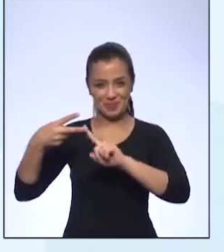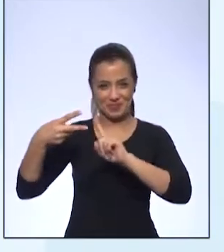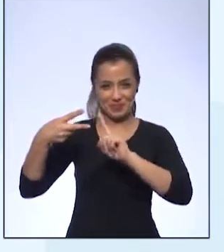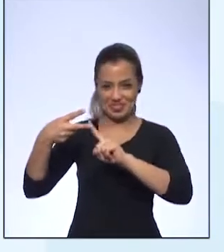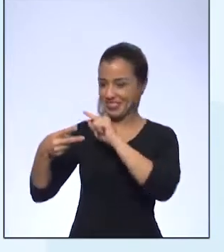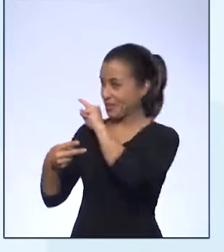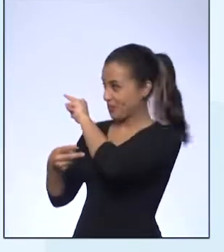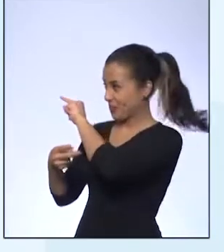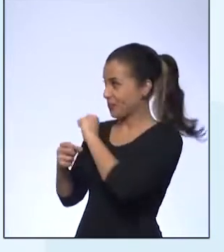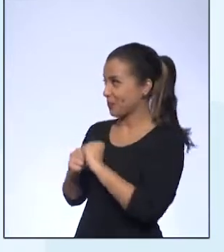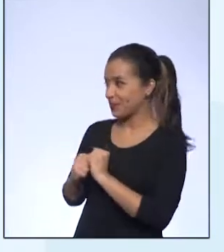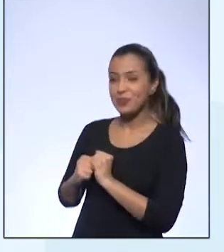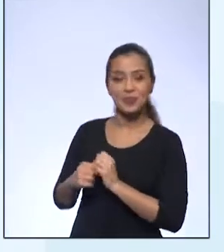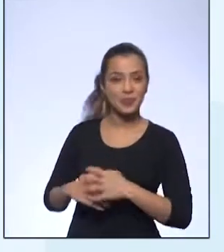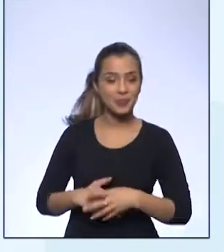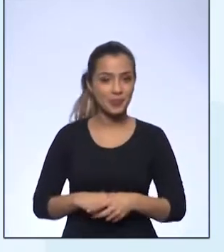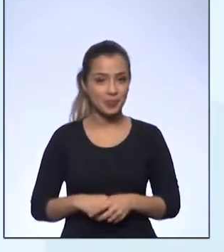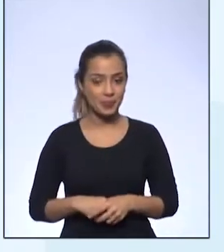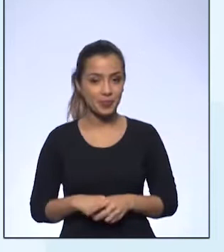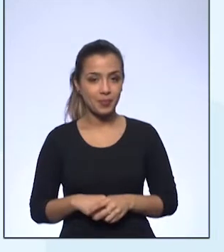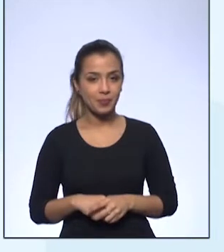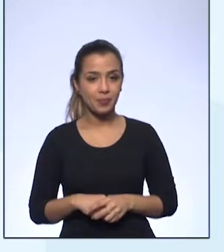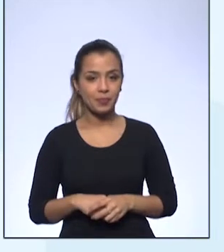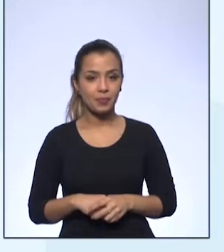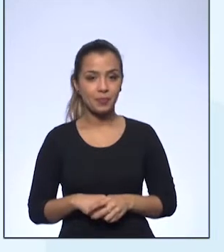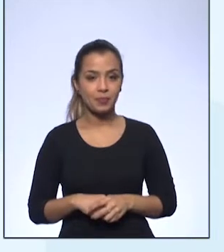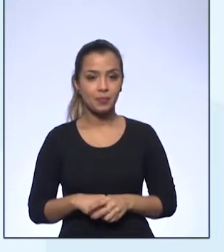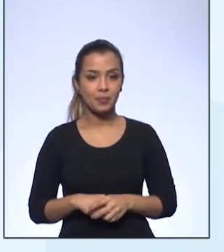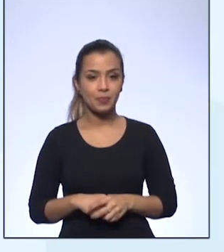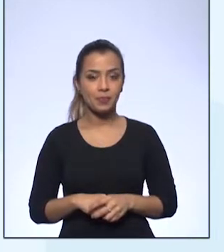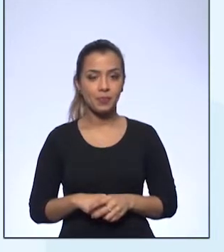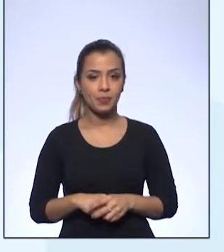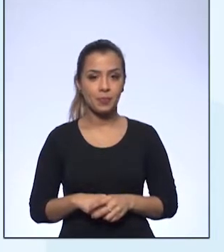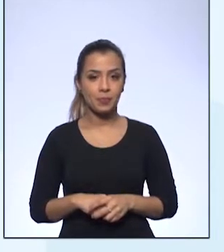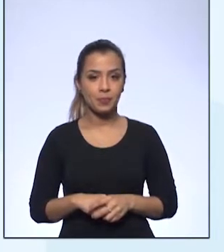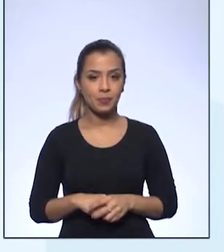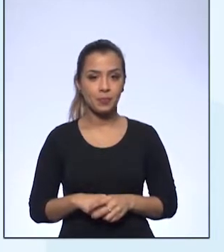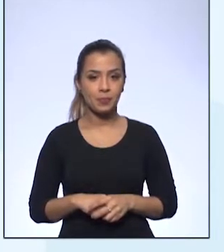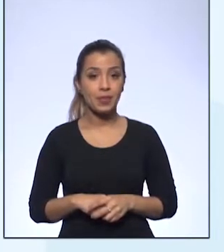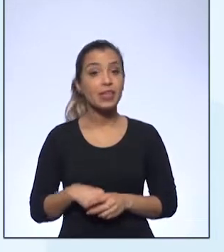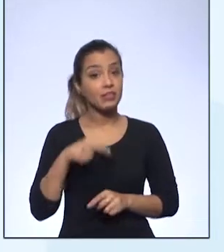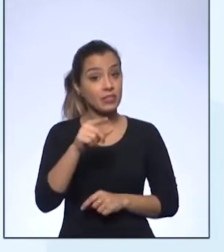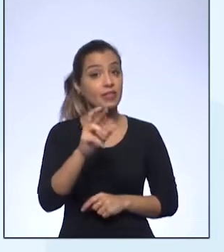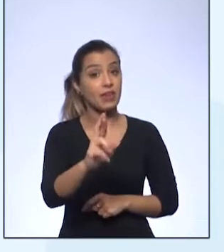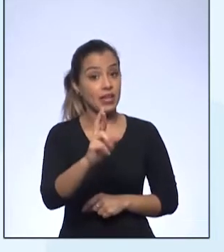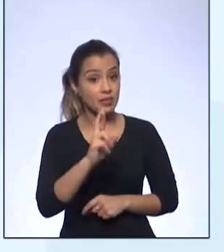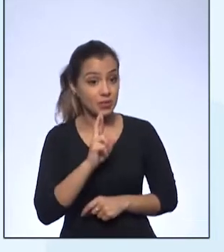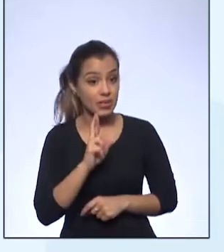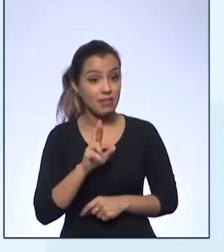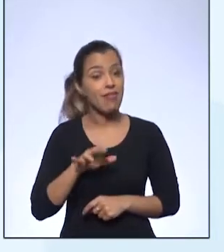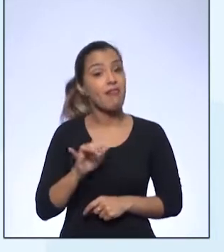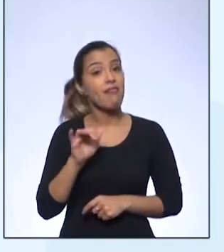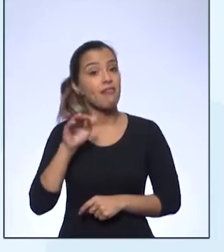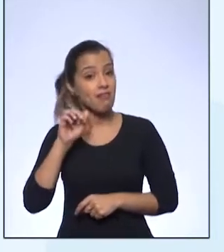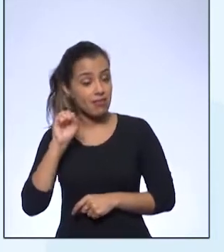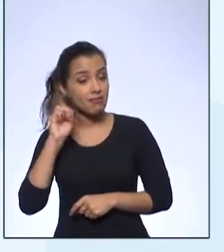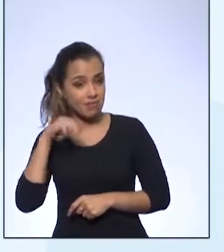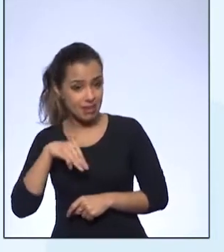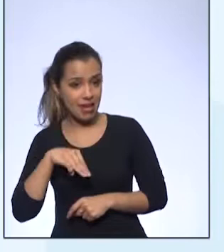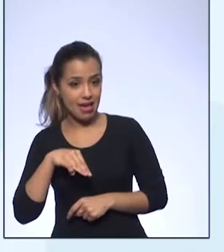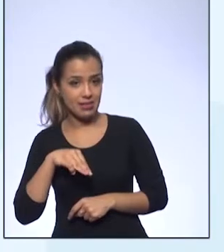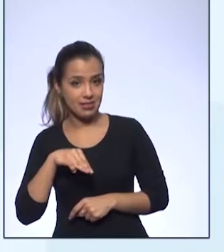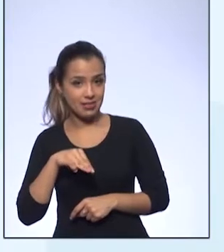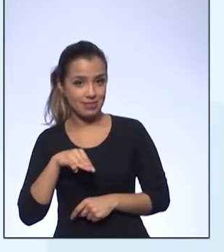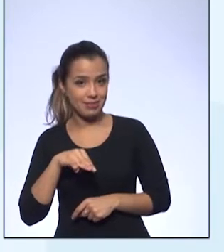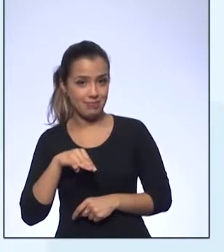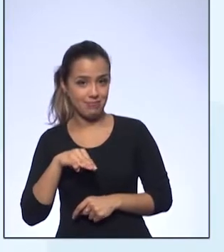the video, should we leave device on when not using them? E aí você vai responder yes we should ou no we shouldn't. Então são